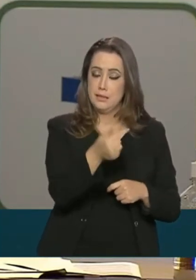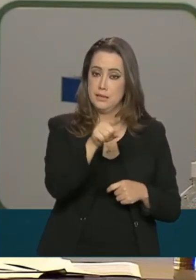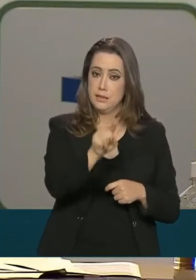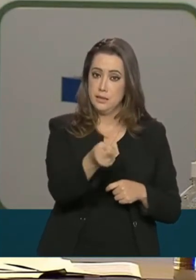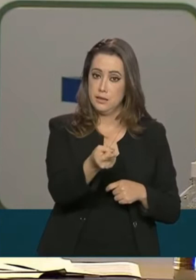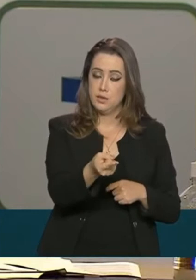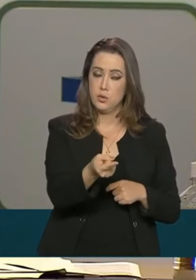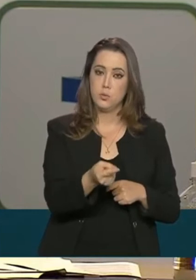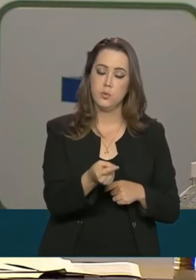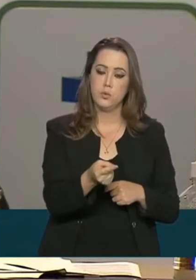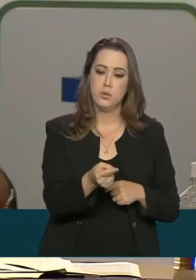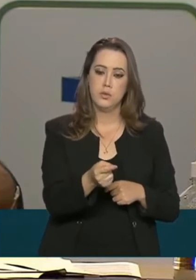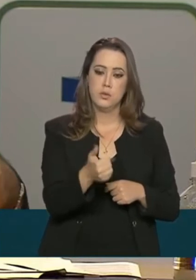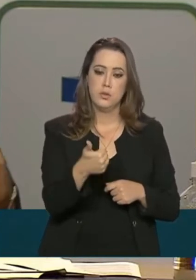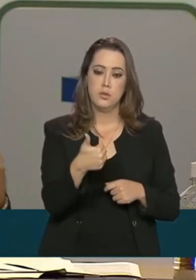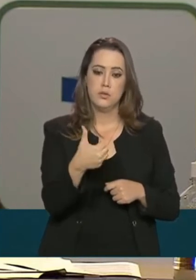367.207,